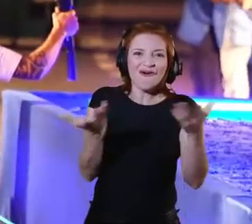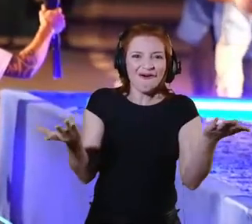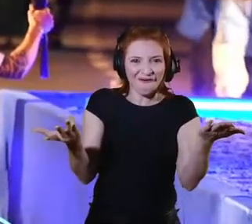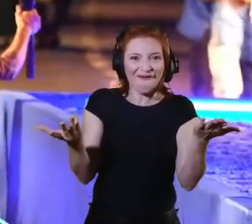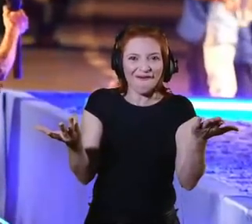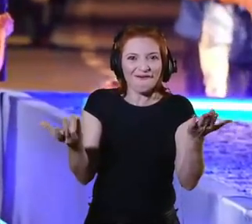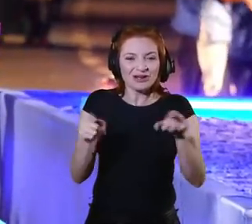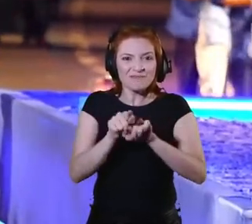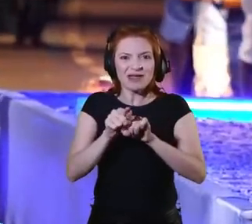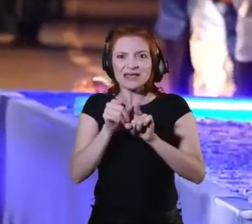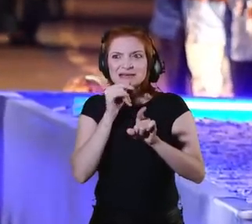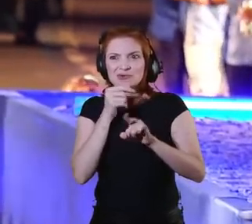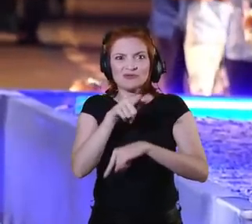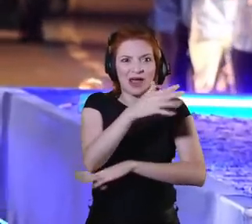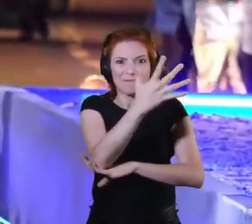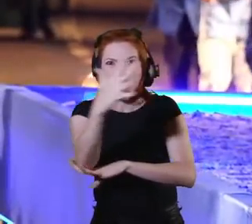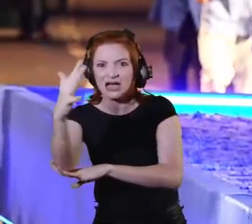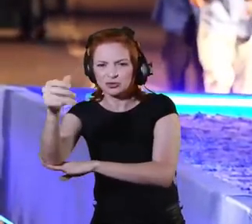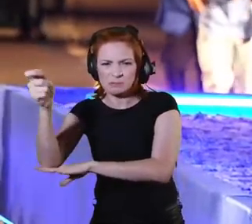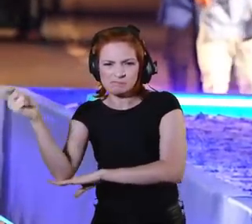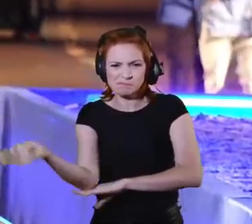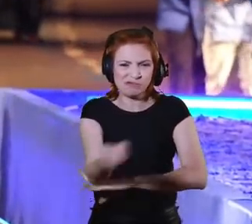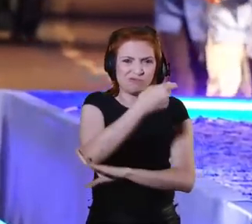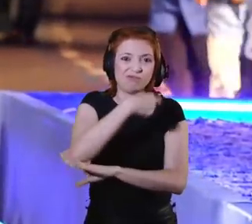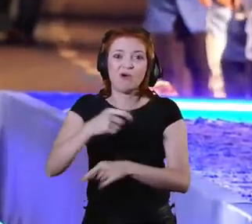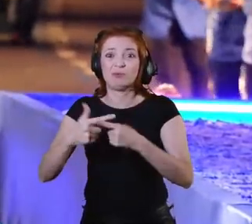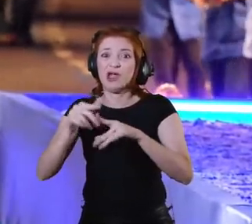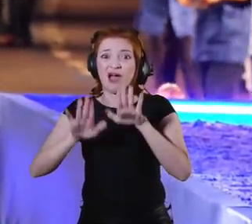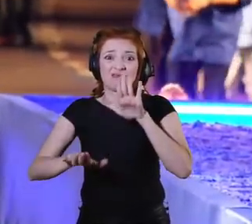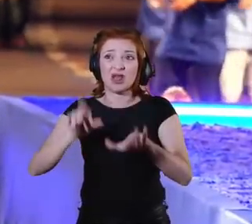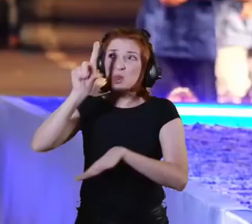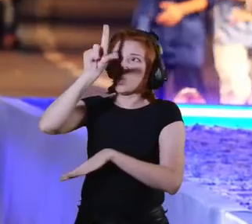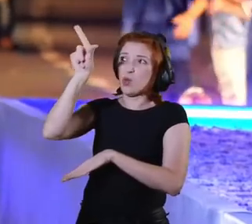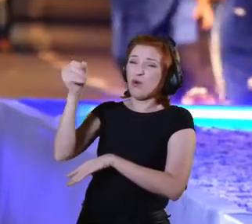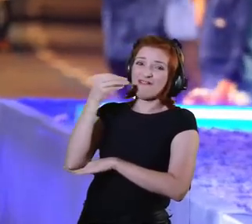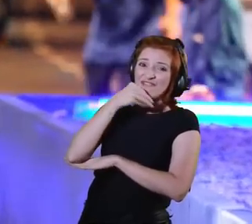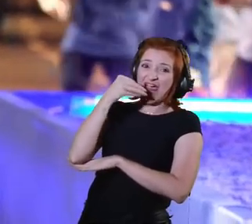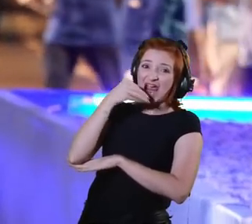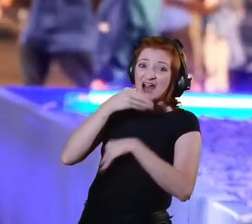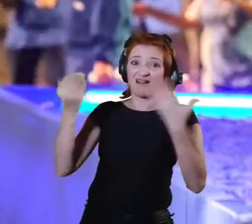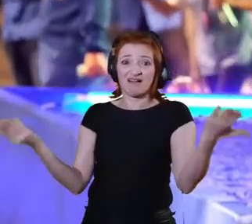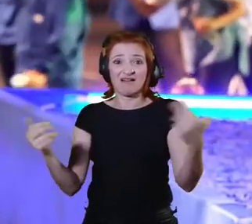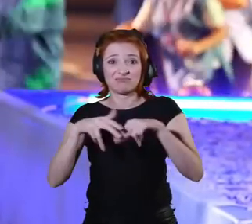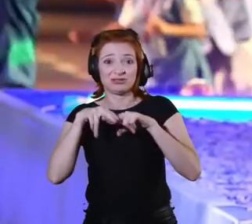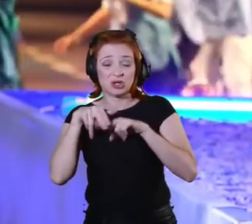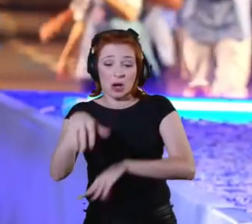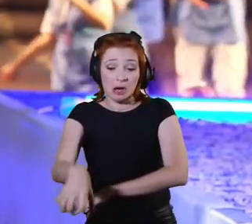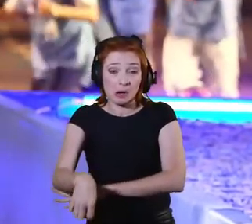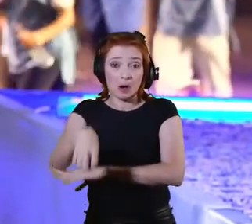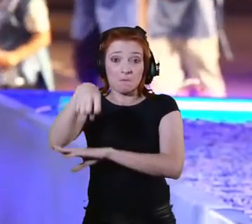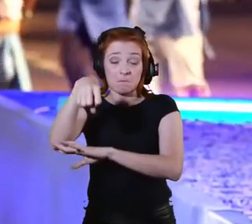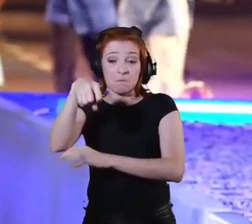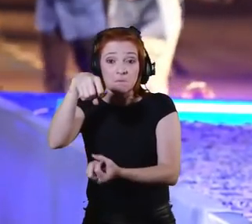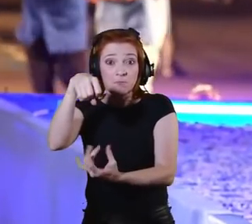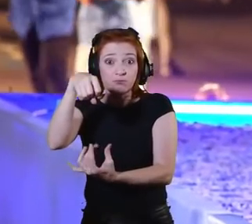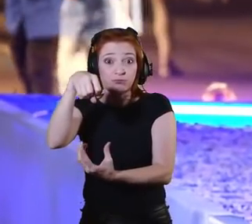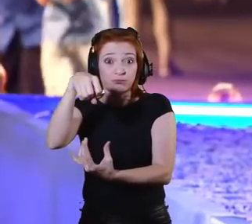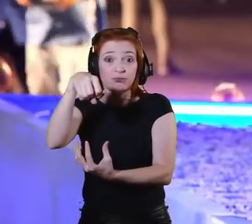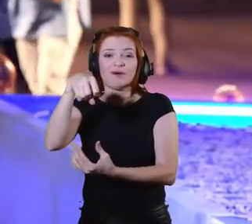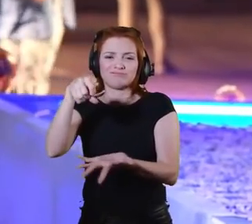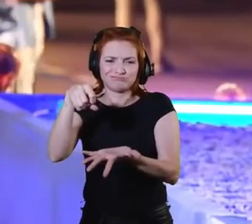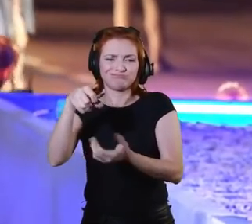para abrir caminhos, né, para clarear o caminho, porque nem sempre a lua fazia isso. Então o lampião cumpriu lá no início esse papel.